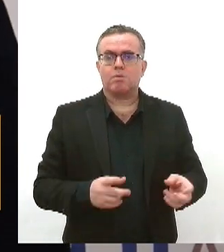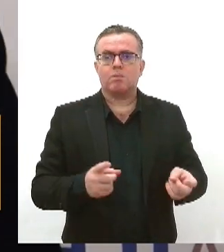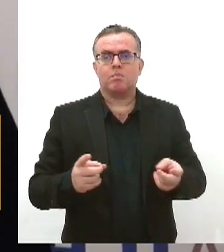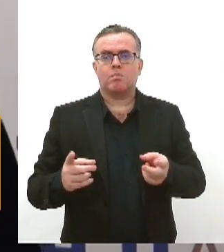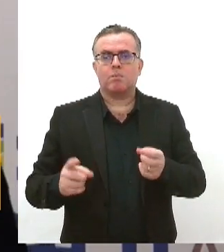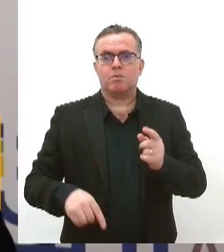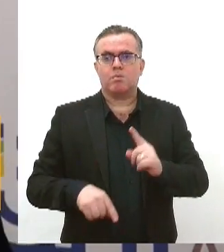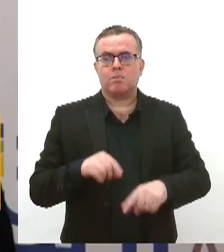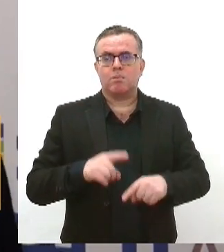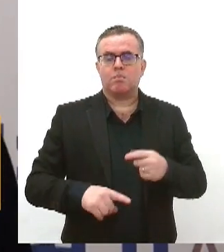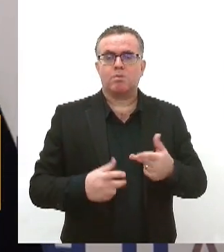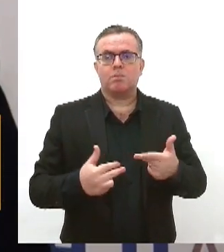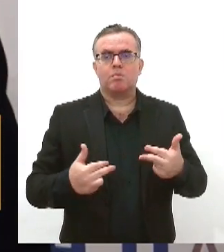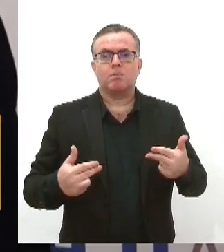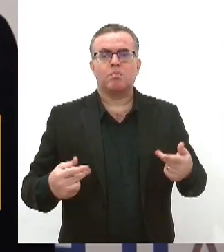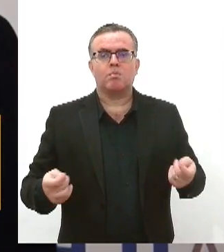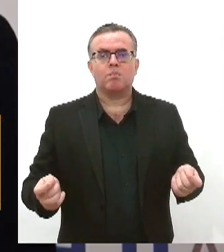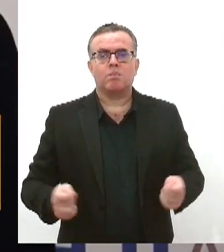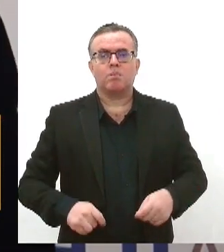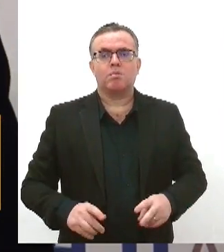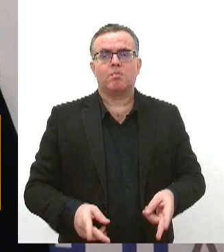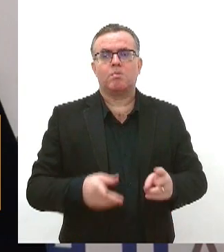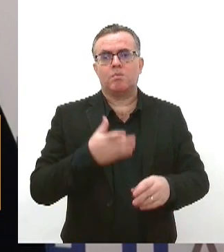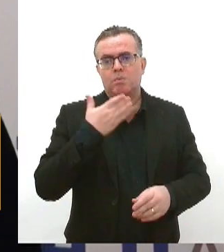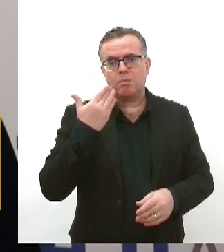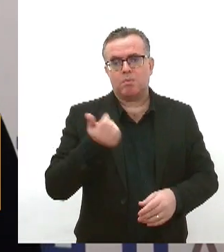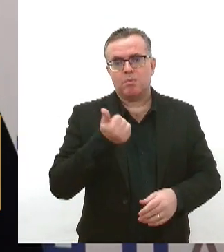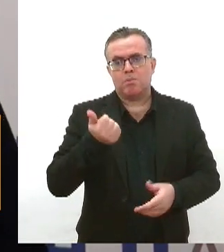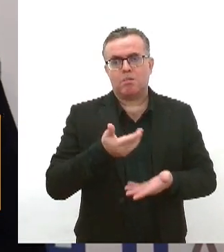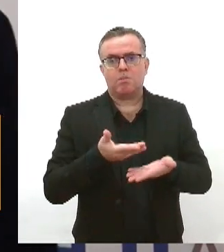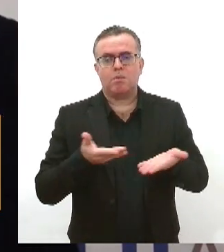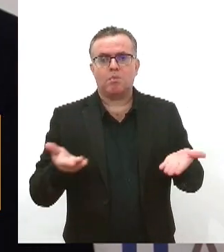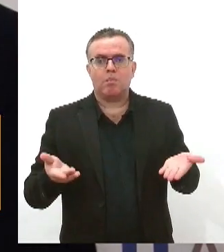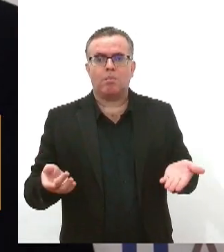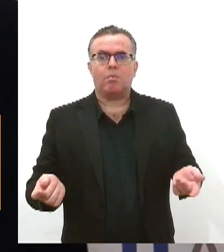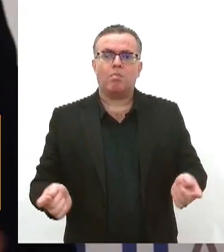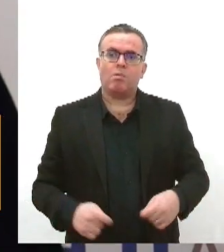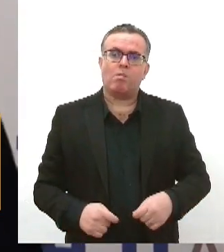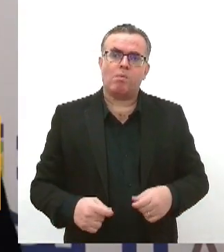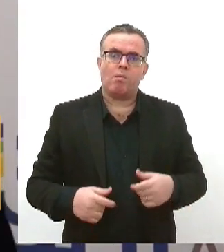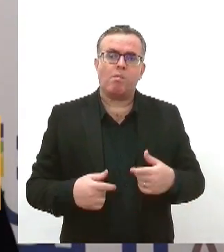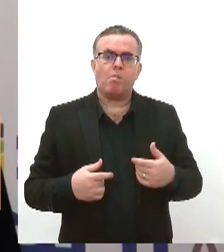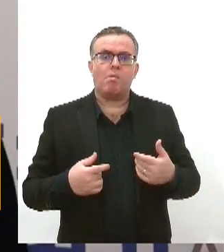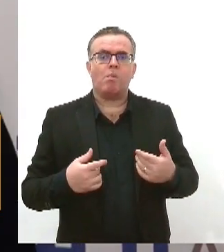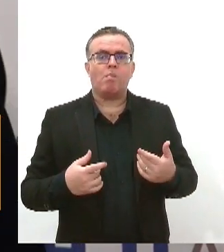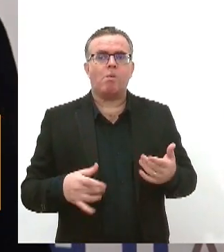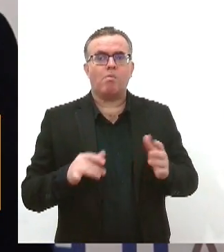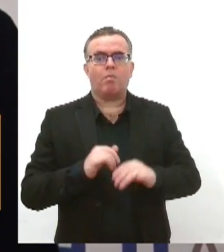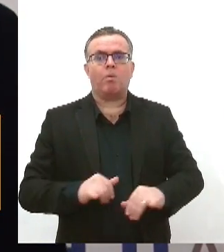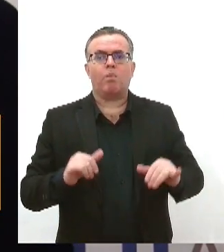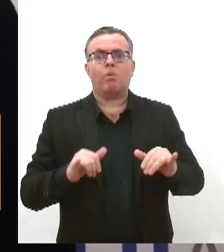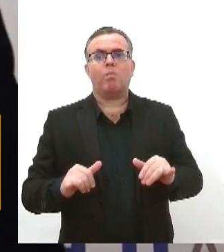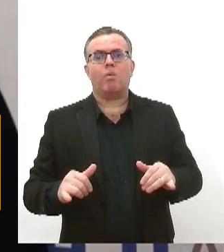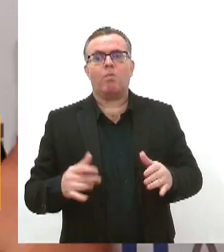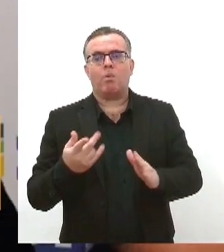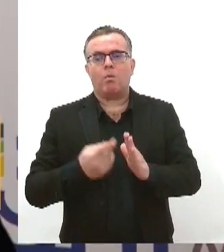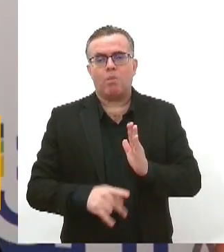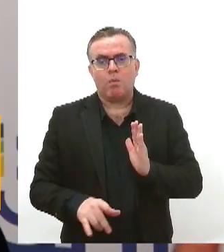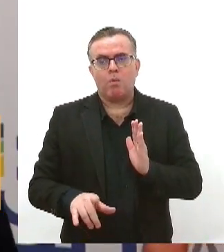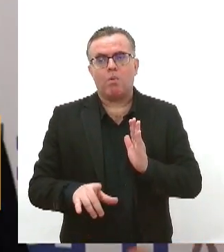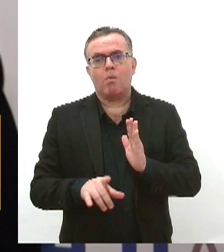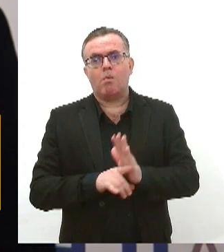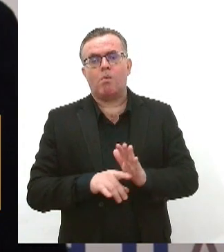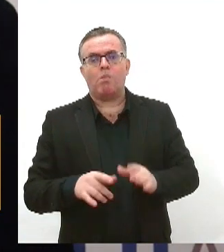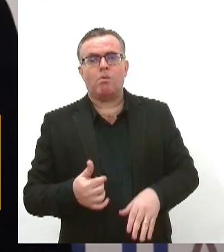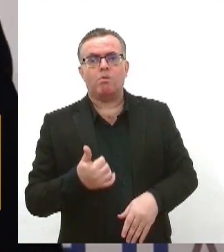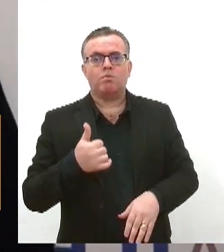informal, tenha uma melhoria nessa alíquota de ICMS, né, porque está se dizendo que vem um projeto para que vá para 19, ou seja, igualar